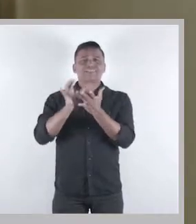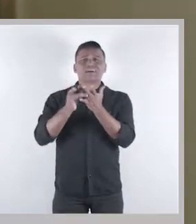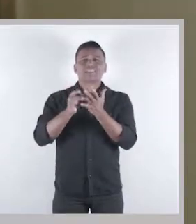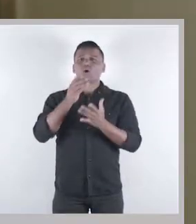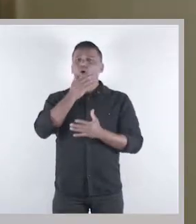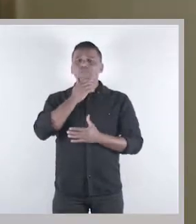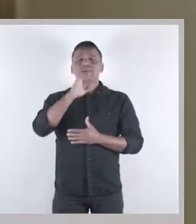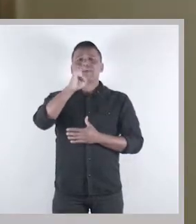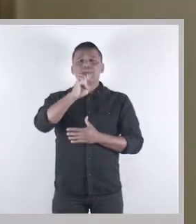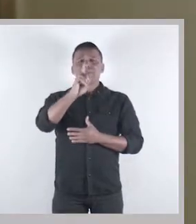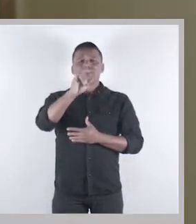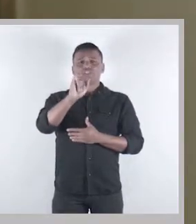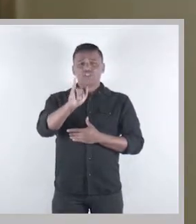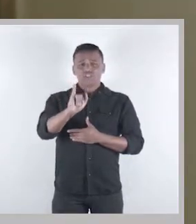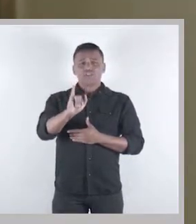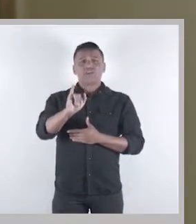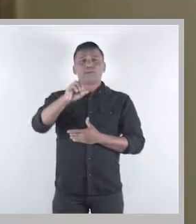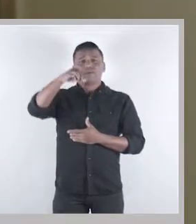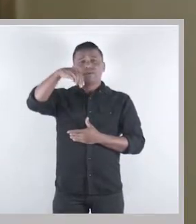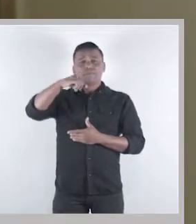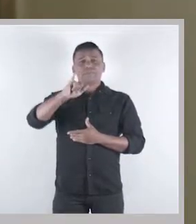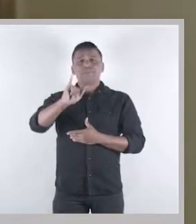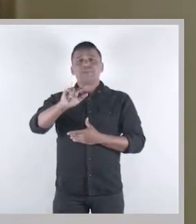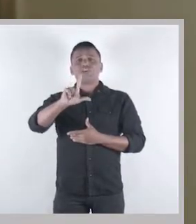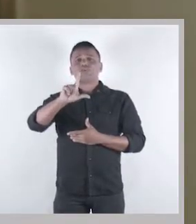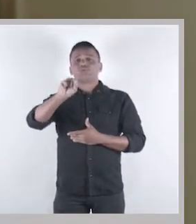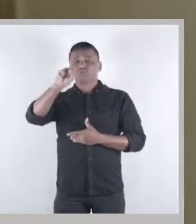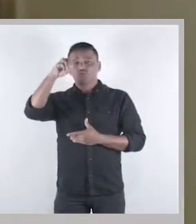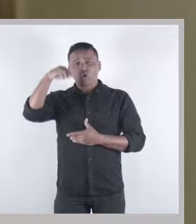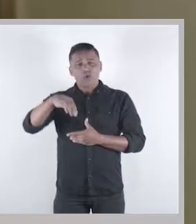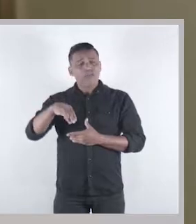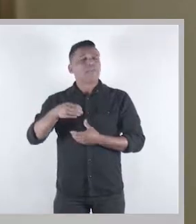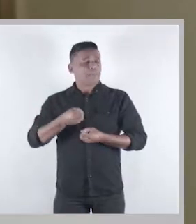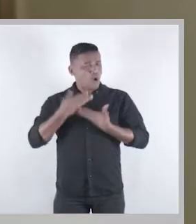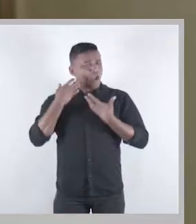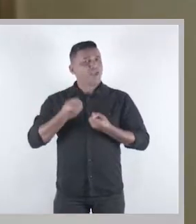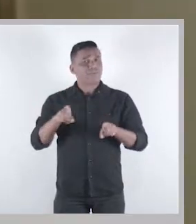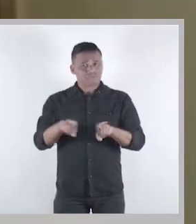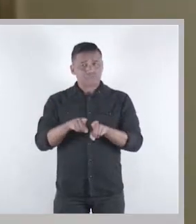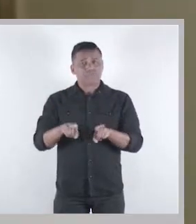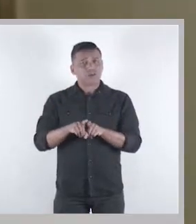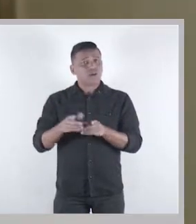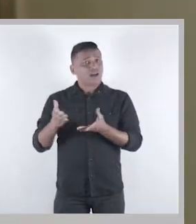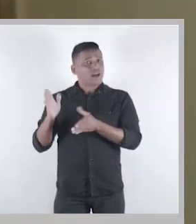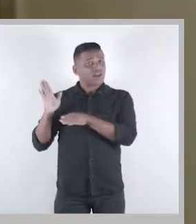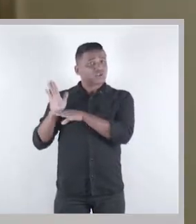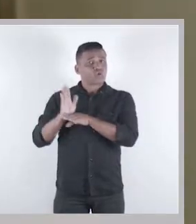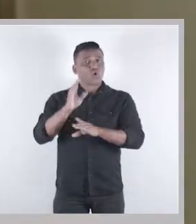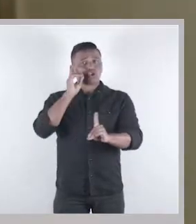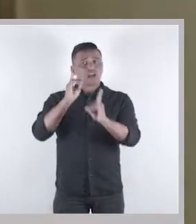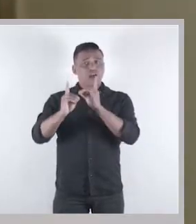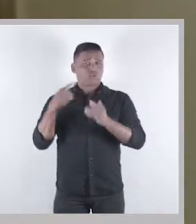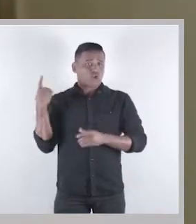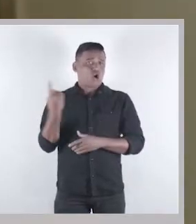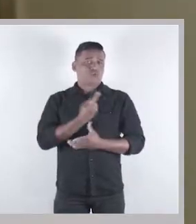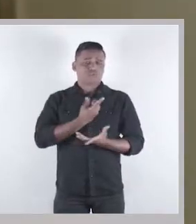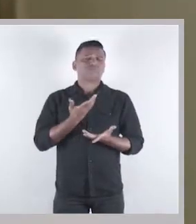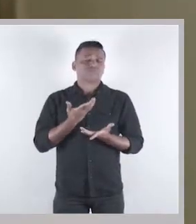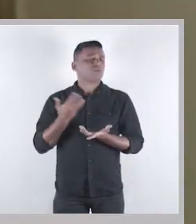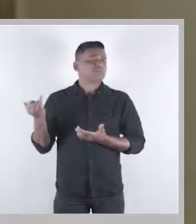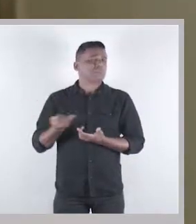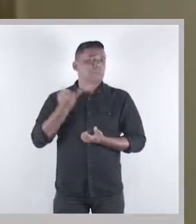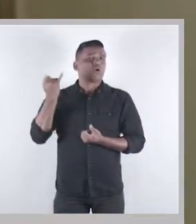nosso diálogo assim e foi assim muito importante né Essa essa participação com ela é